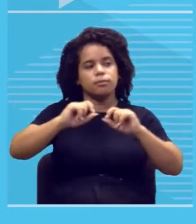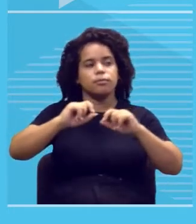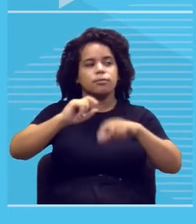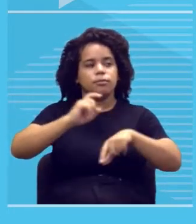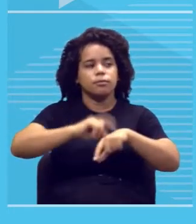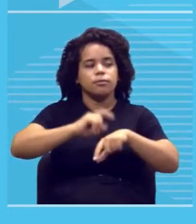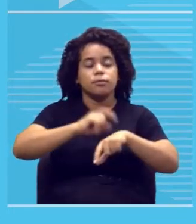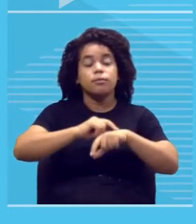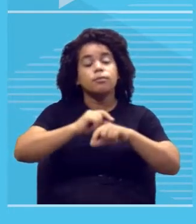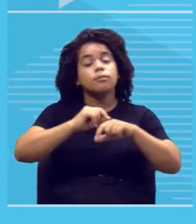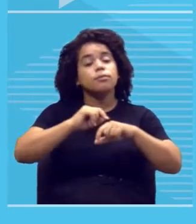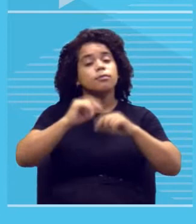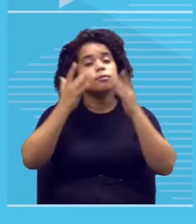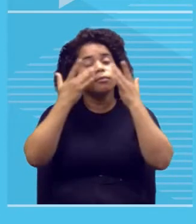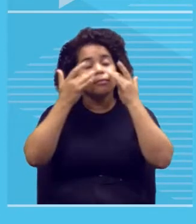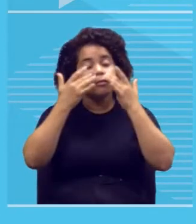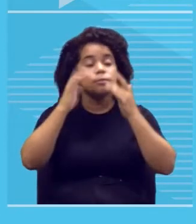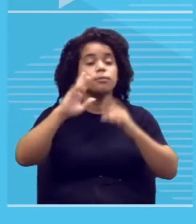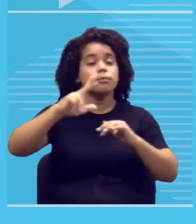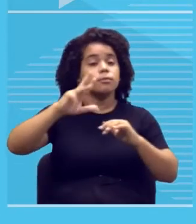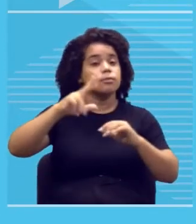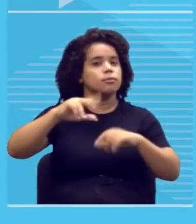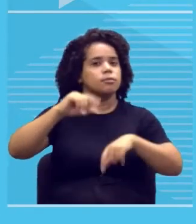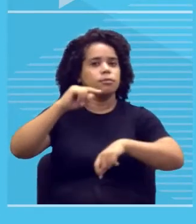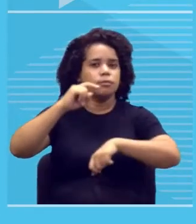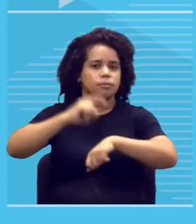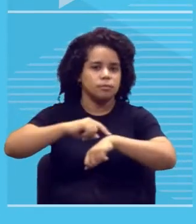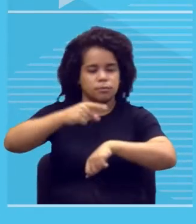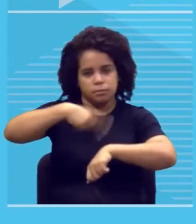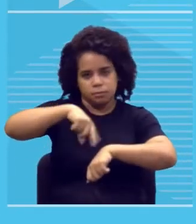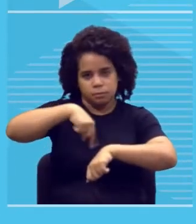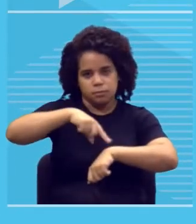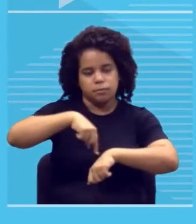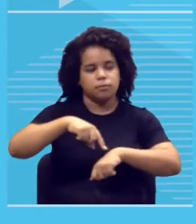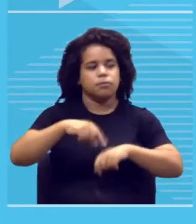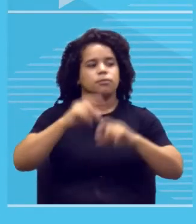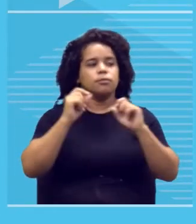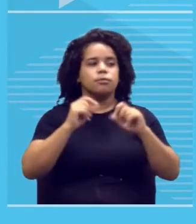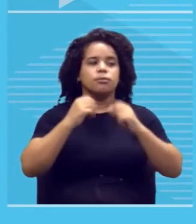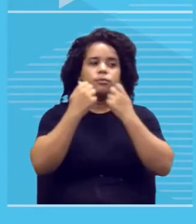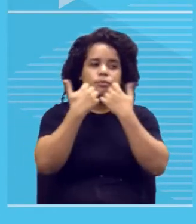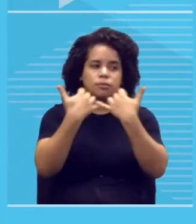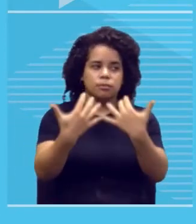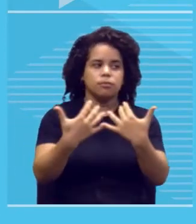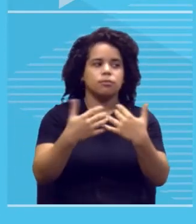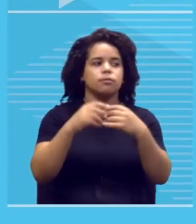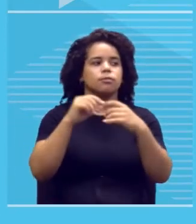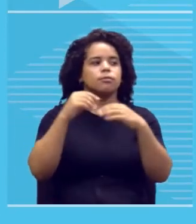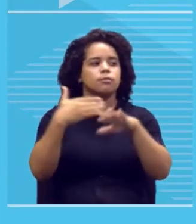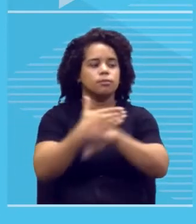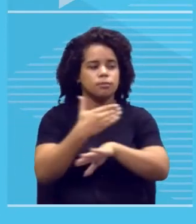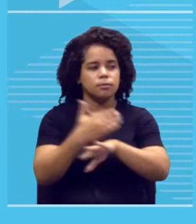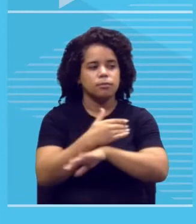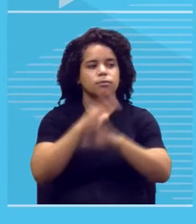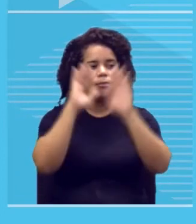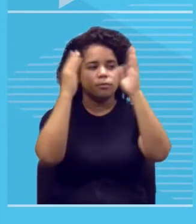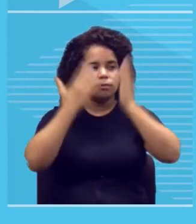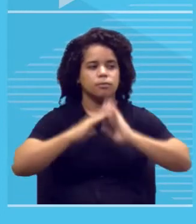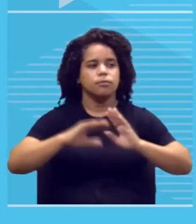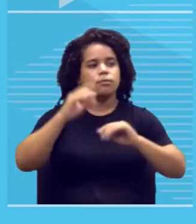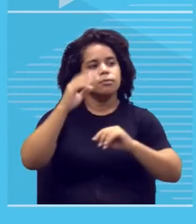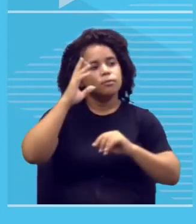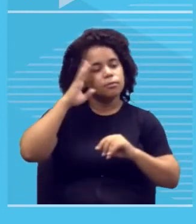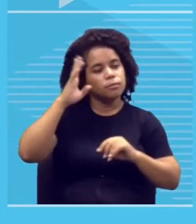cronológicos o público também não é passivo né vai agindo analisando refletindo nas situações propostas em